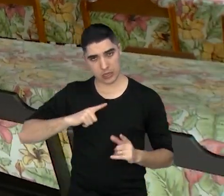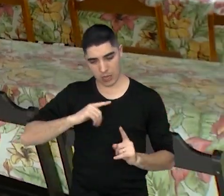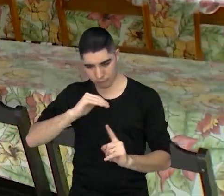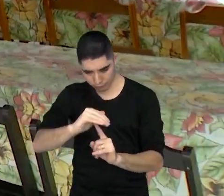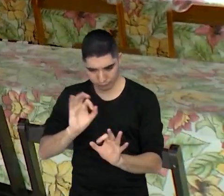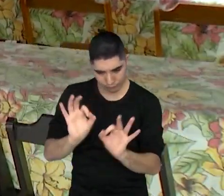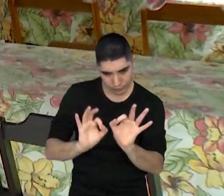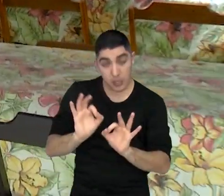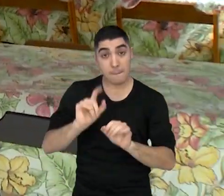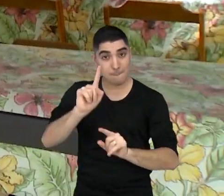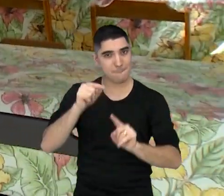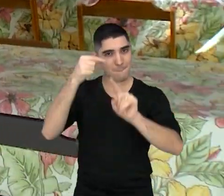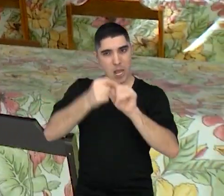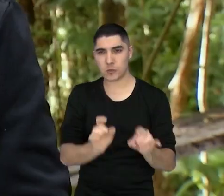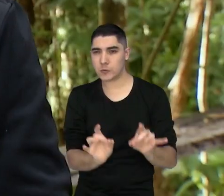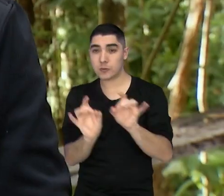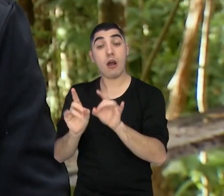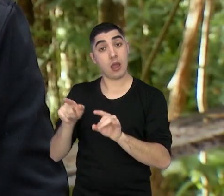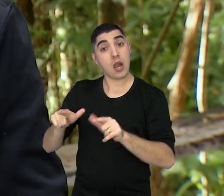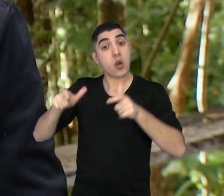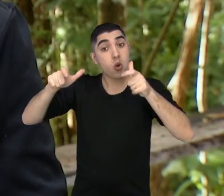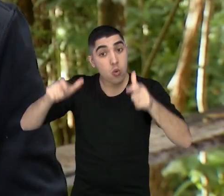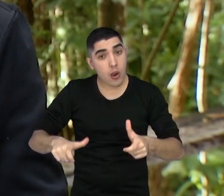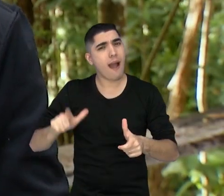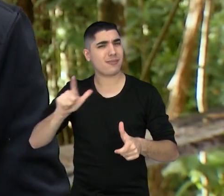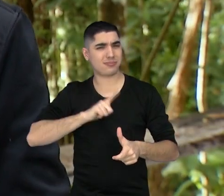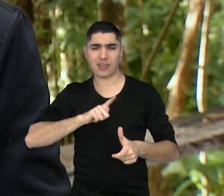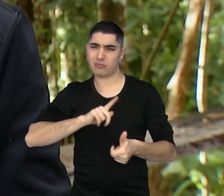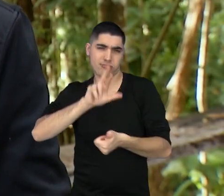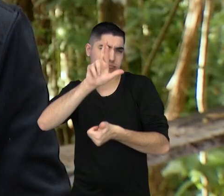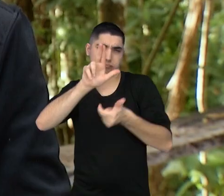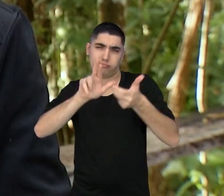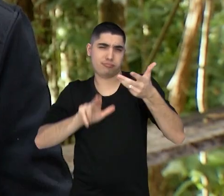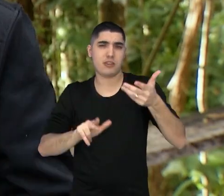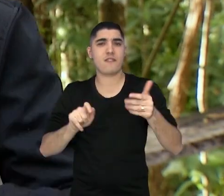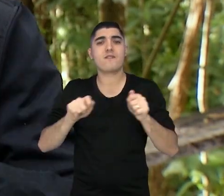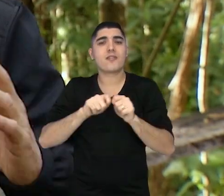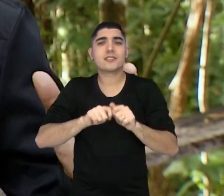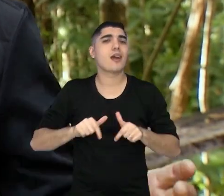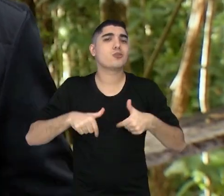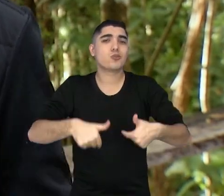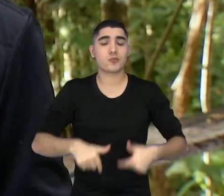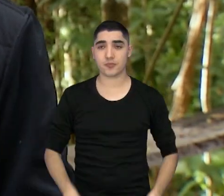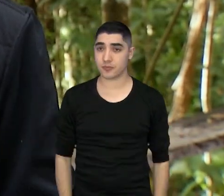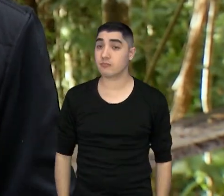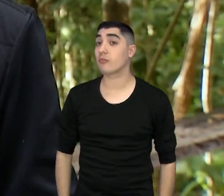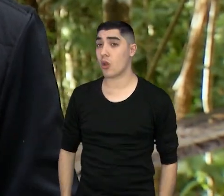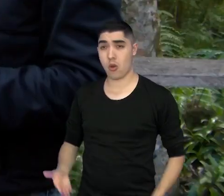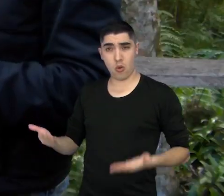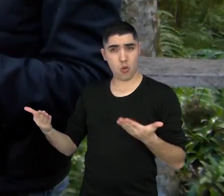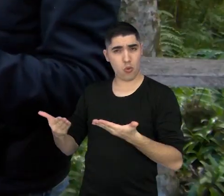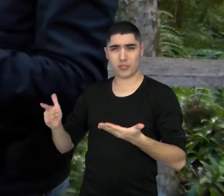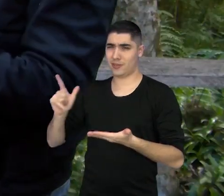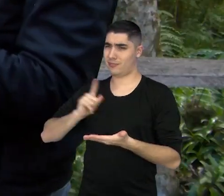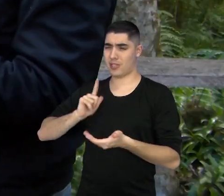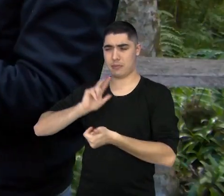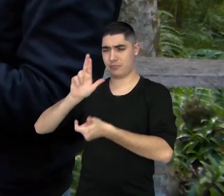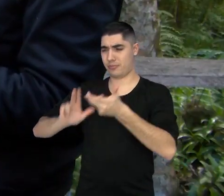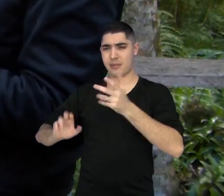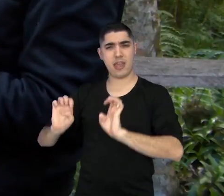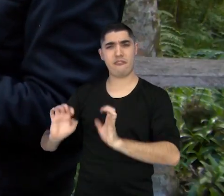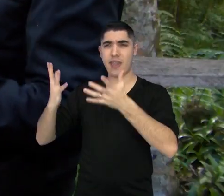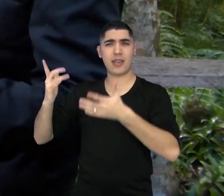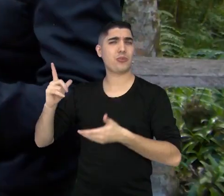inúmeras atividades. Nós temos hoje uma série de eventos aqui, né? A gente faz uma série de atividades aqui na fazenda, né? Desde o turismo